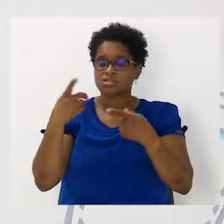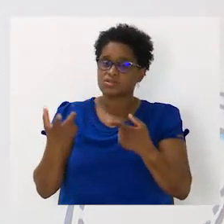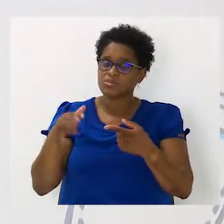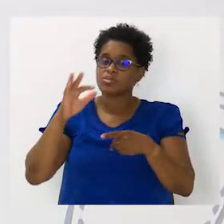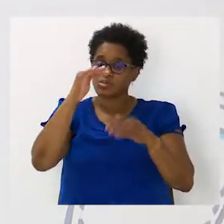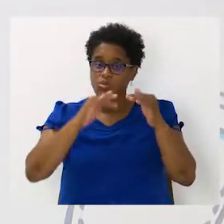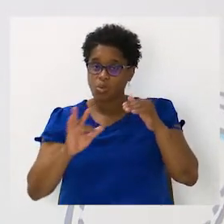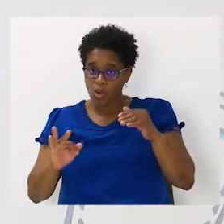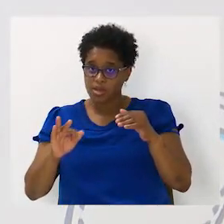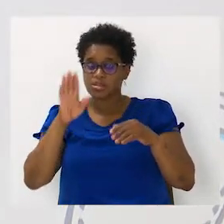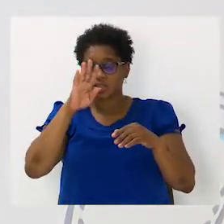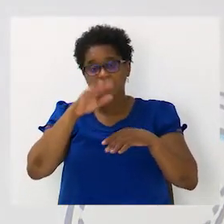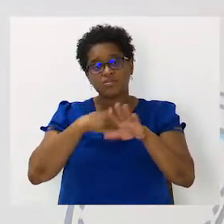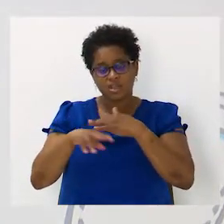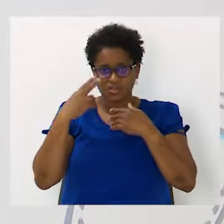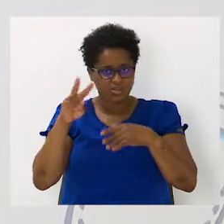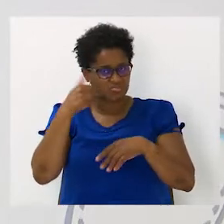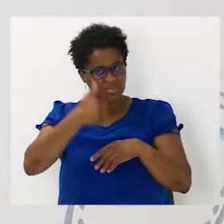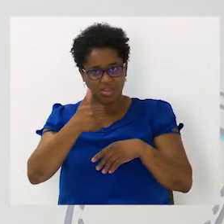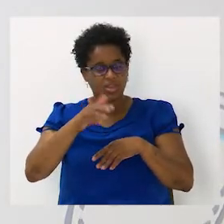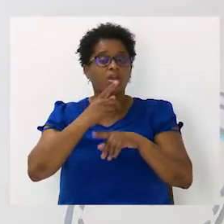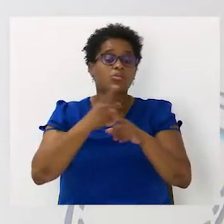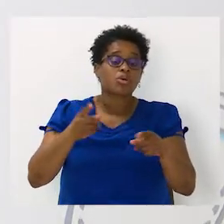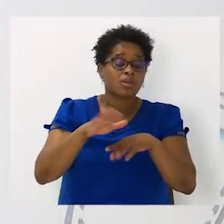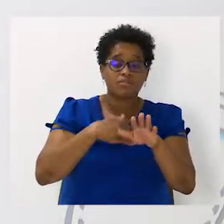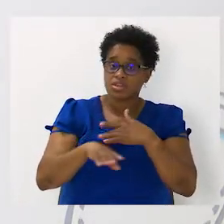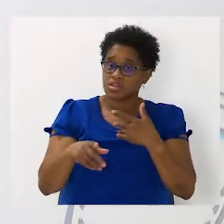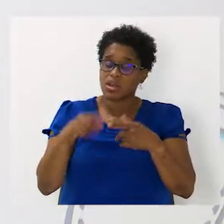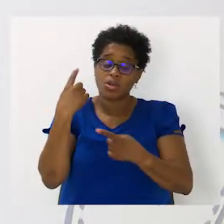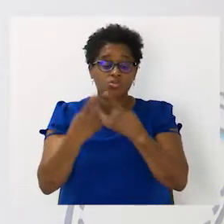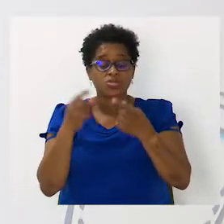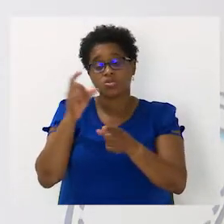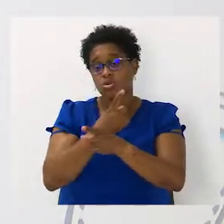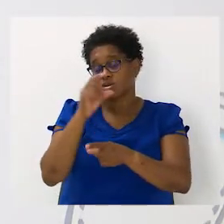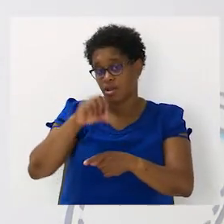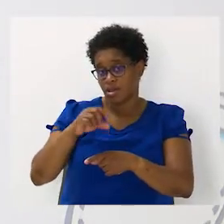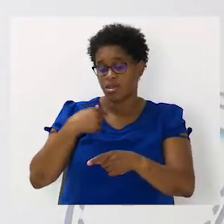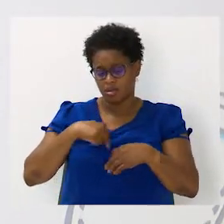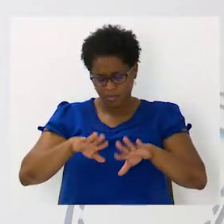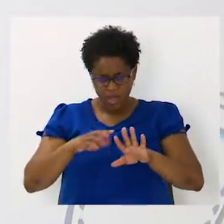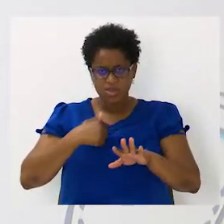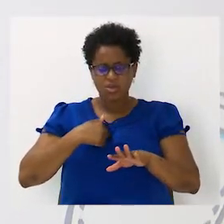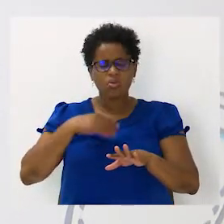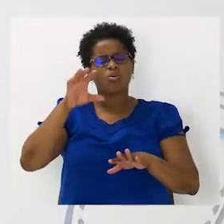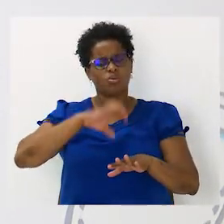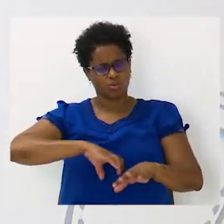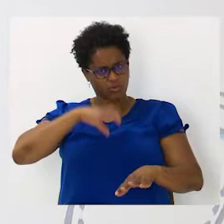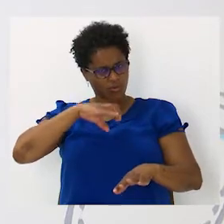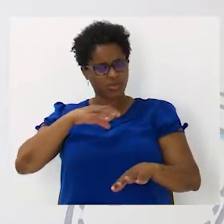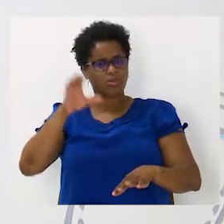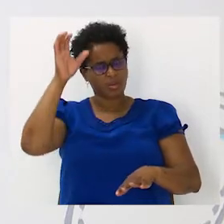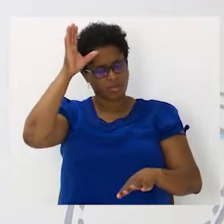15 por 4. Se fizerem a verificação não estiver certa, é porque fizeram alguma coisa errada.